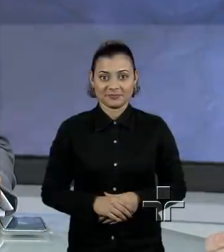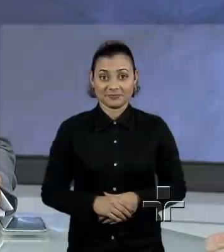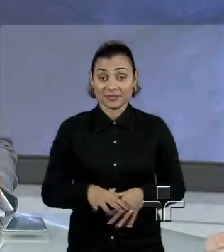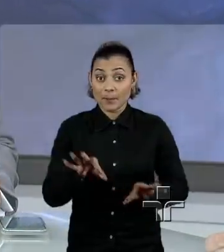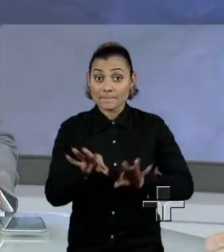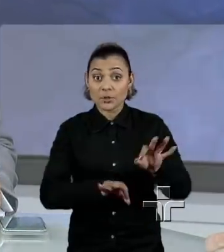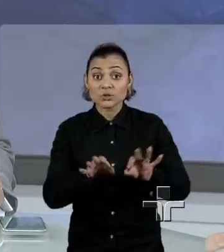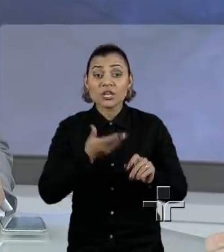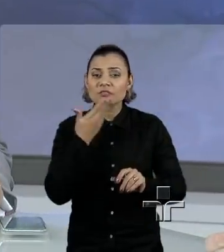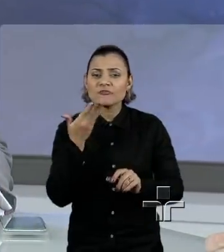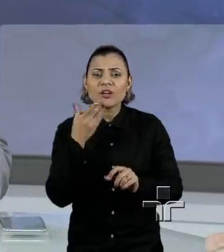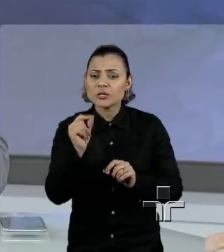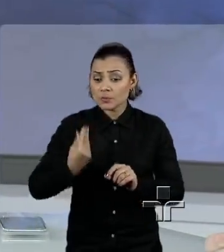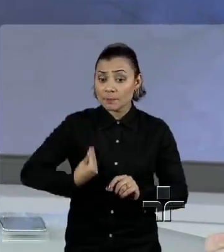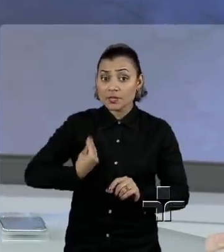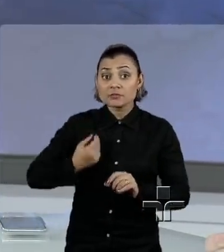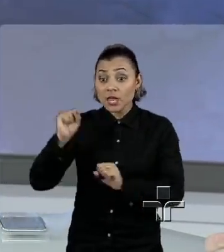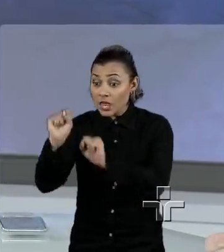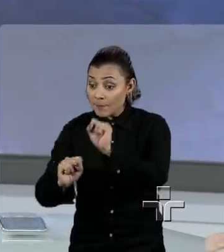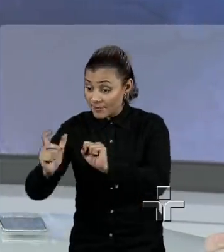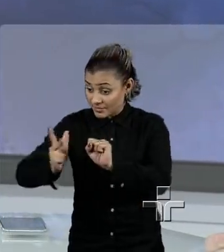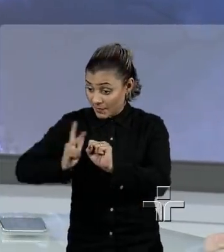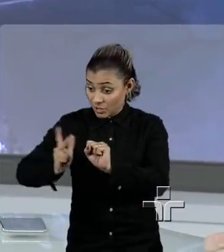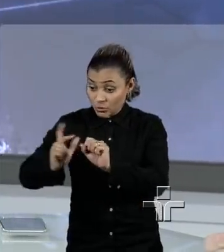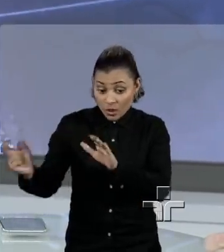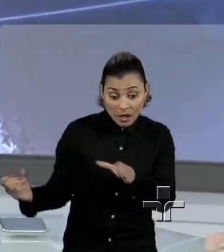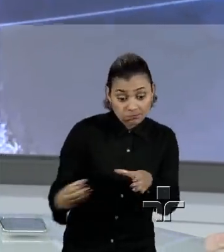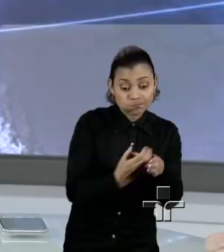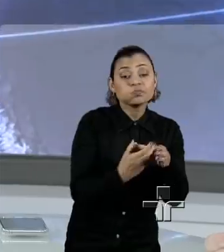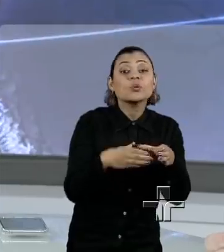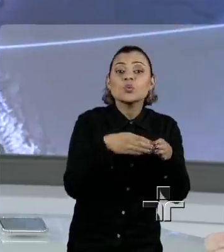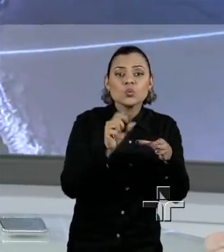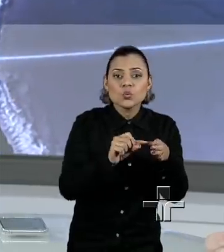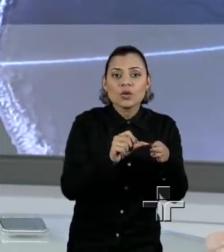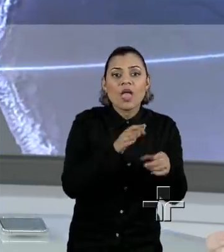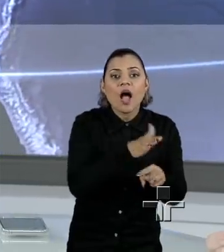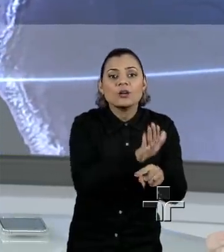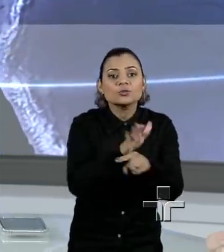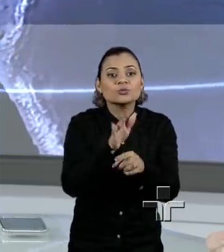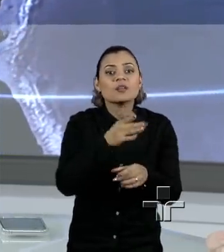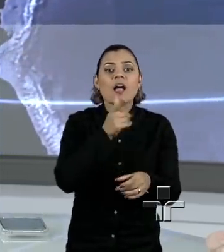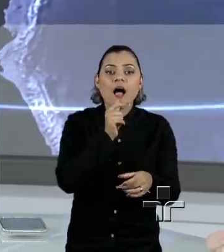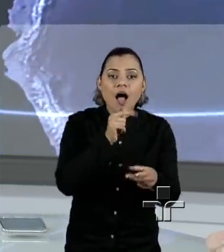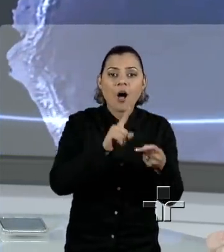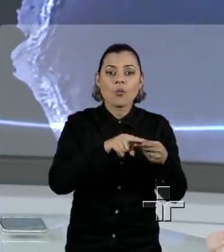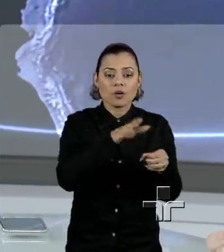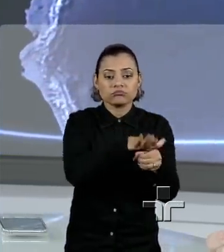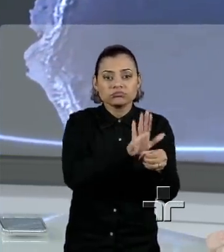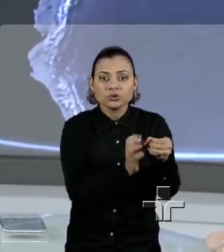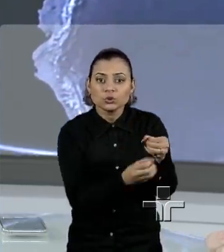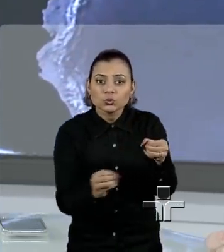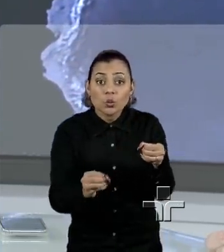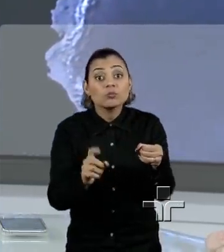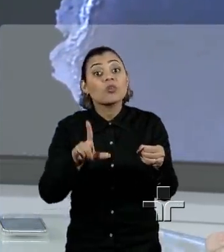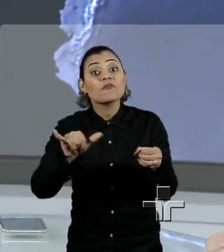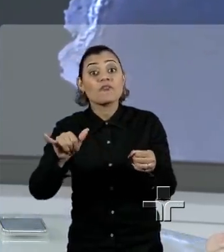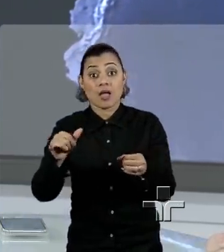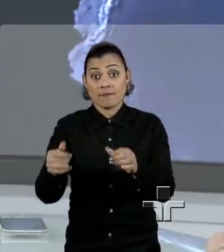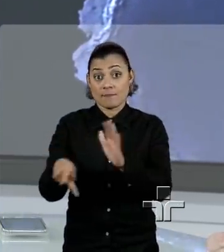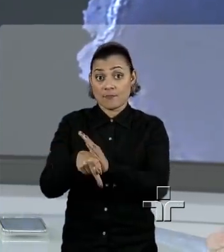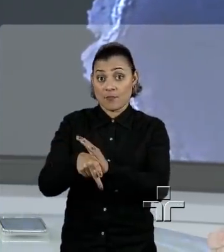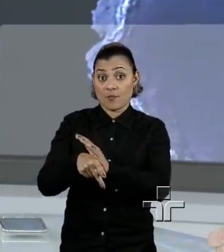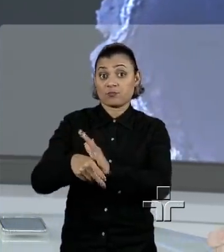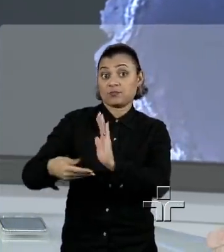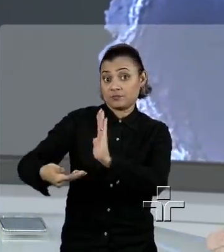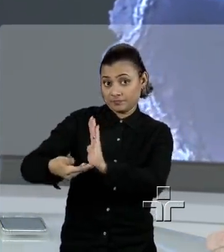Projeto que facilita a participação de empresas privadas na prestação de serviços de água e esgoto vai ser analisado pela Câmara dos Deputados após